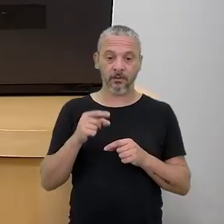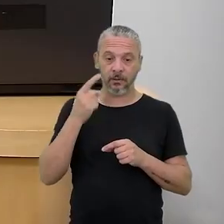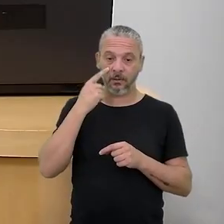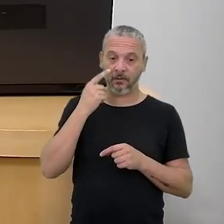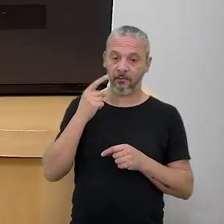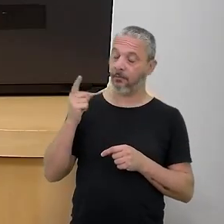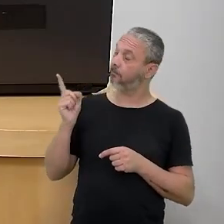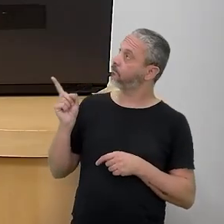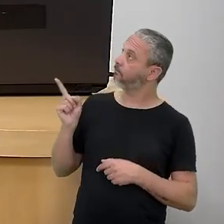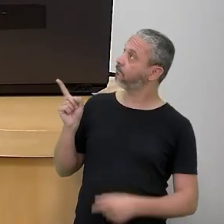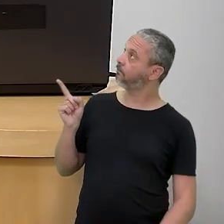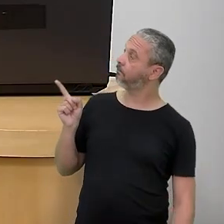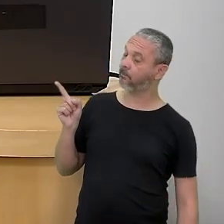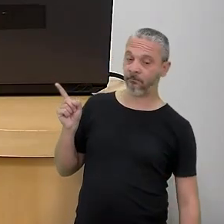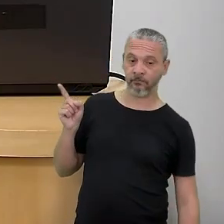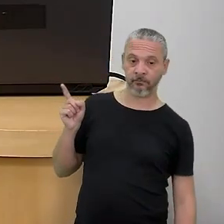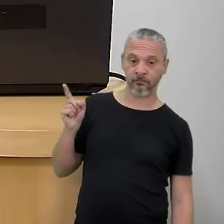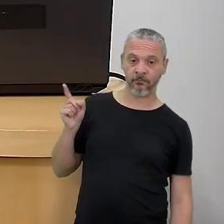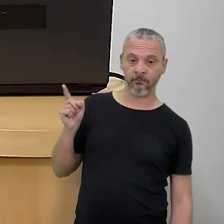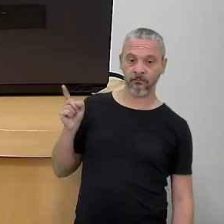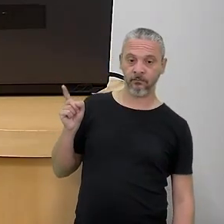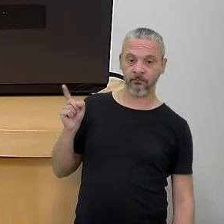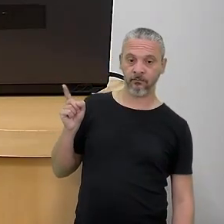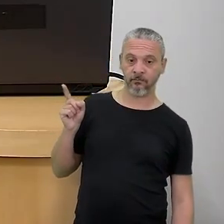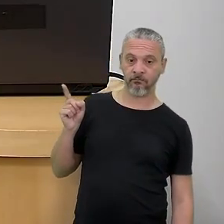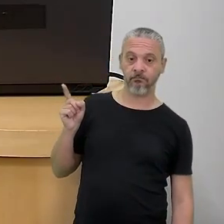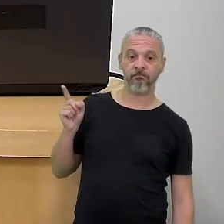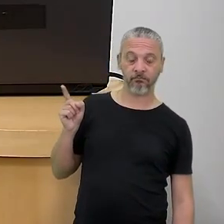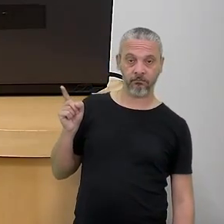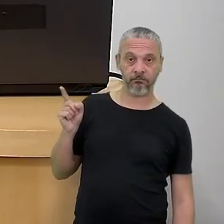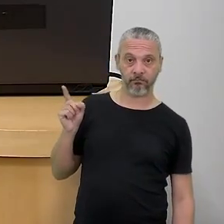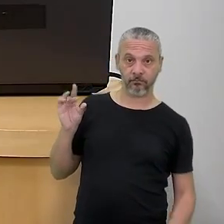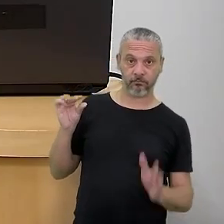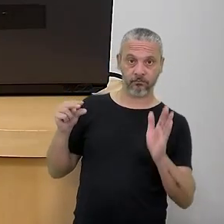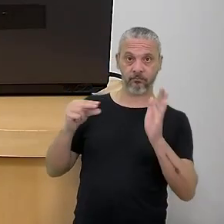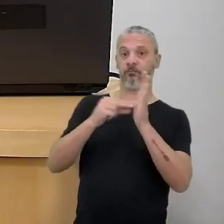se ligar ao servomotor mais ou menos aqui, ó.